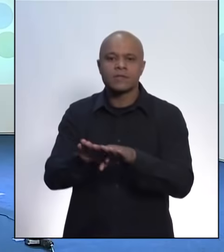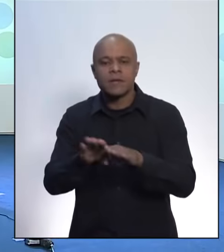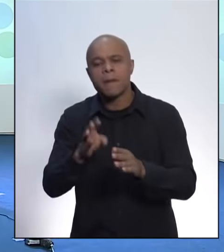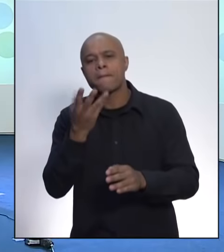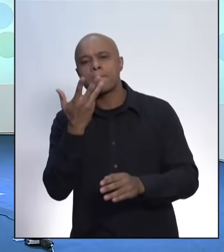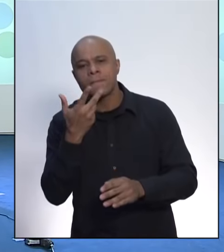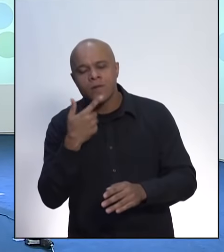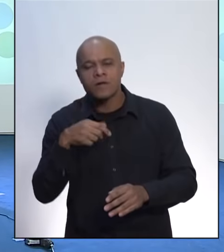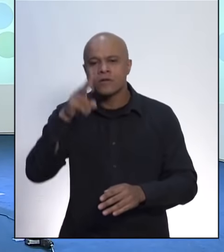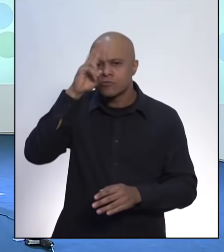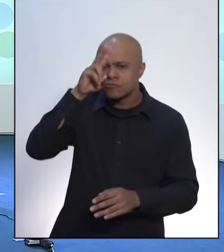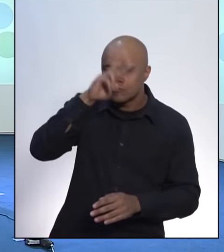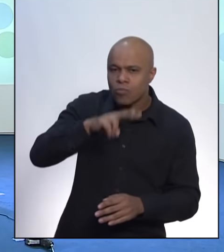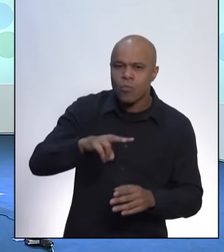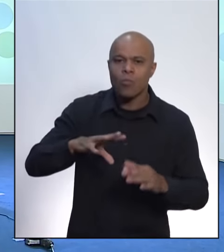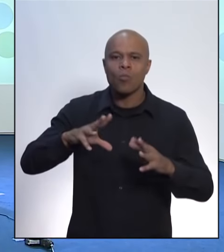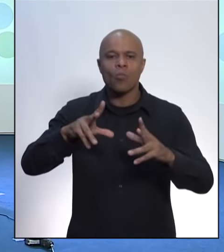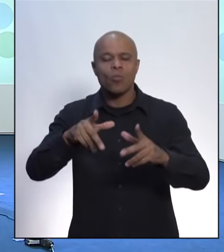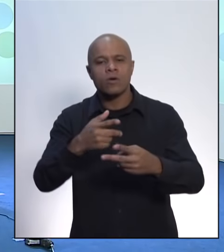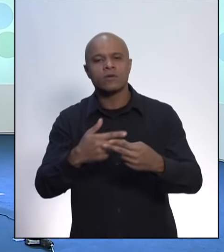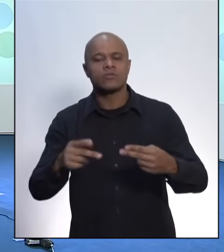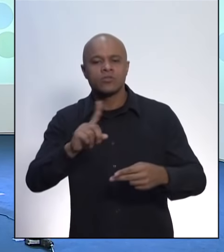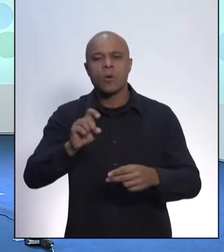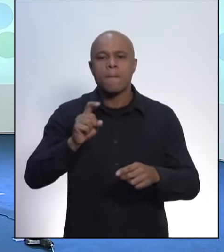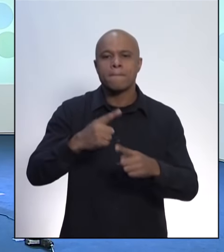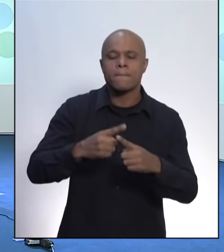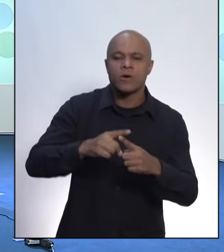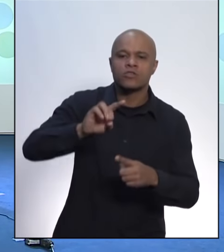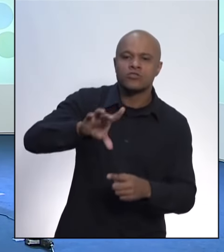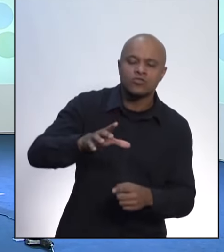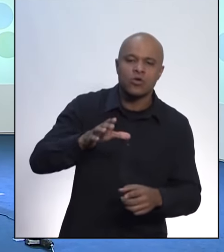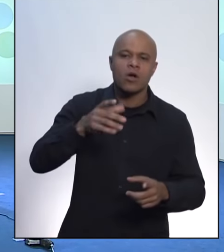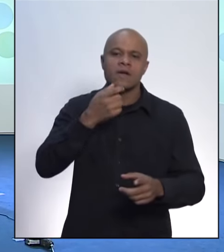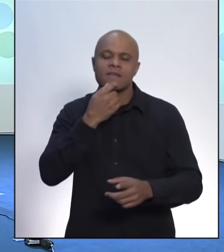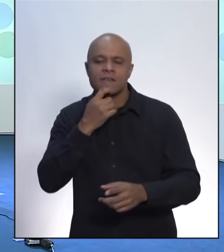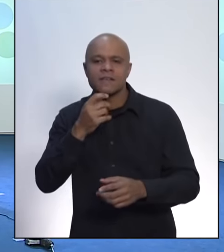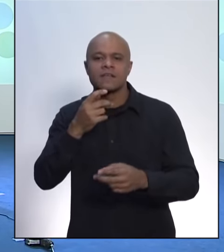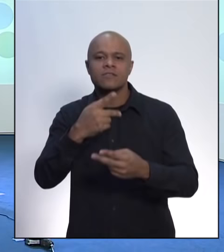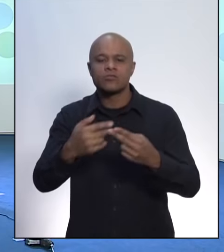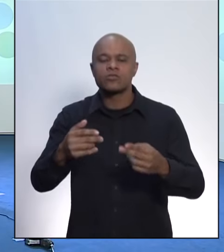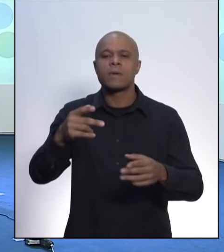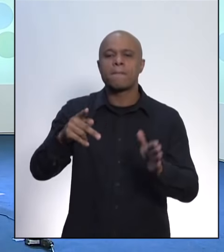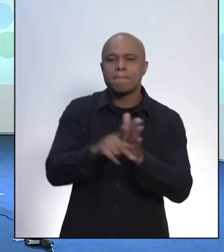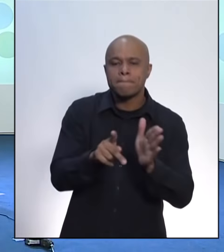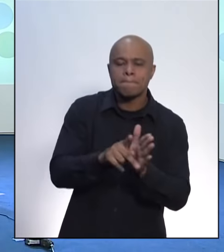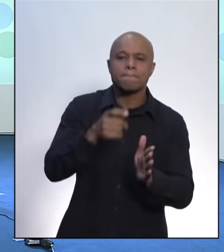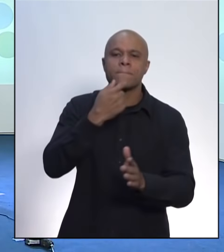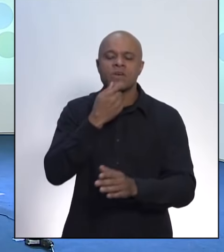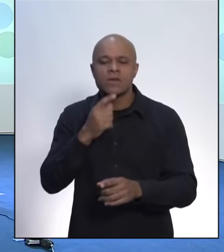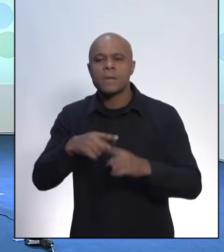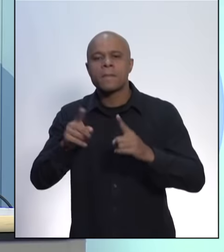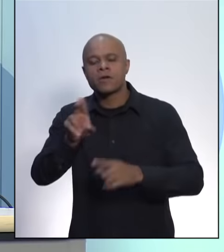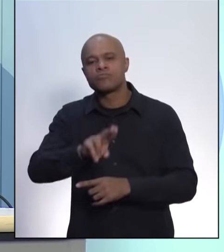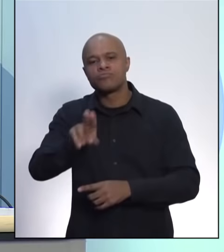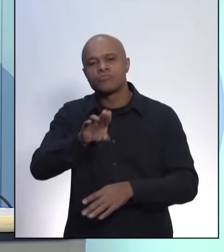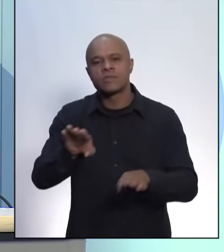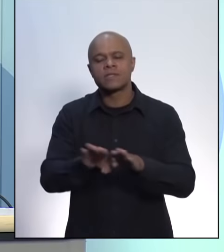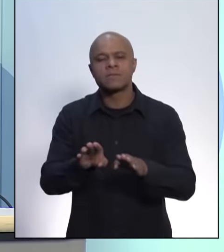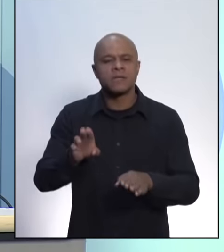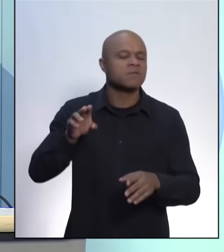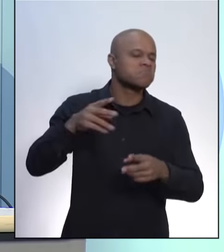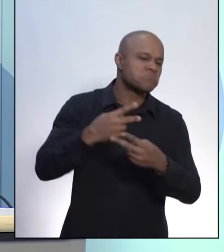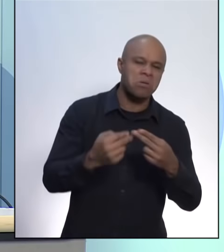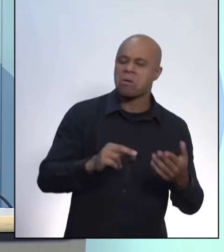abordar matemática história não é porque em inglês o conteúdo tem que ser apenas em inglês inglês ele serve para você aprender